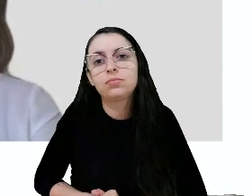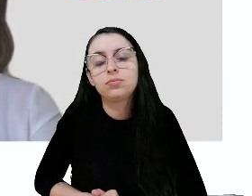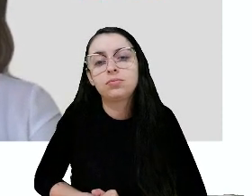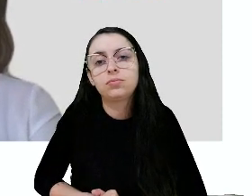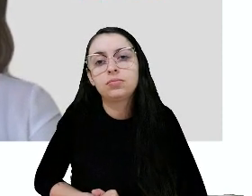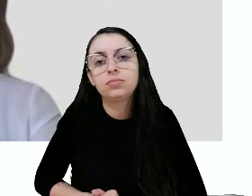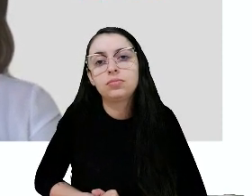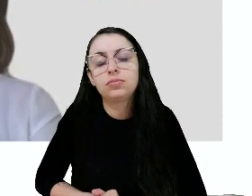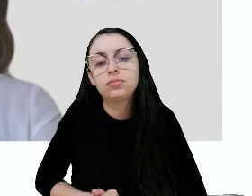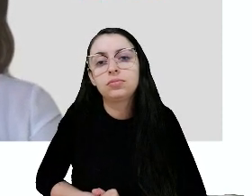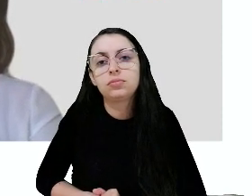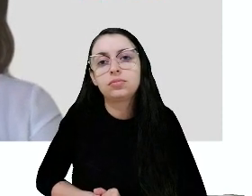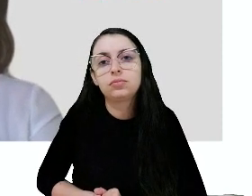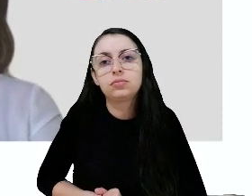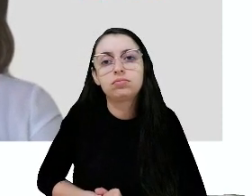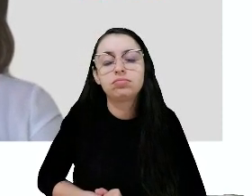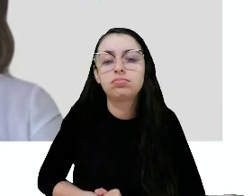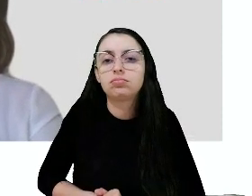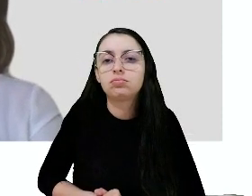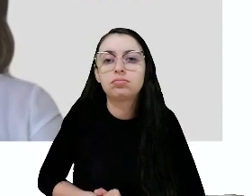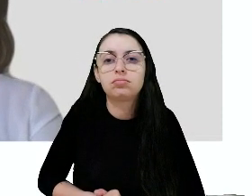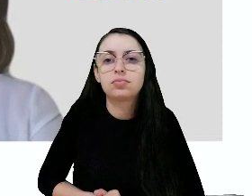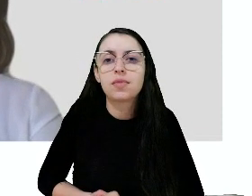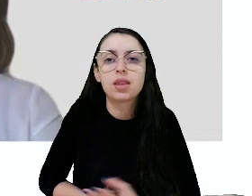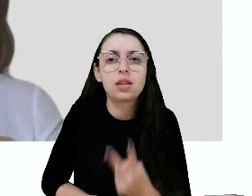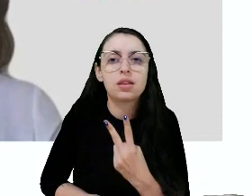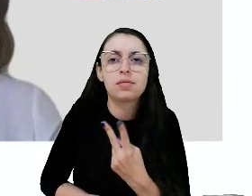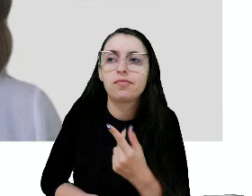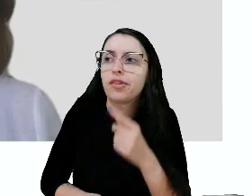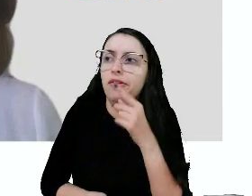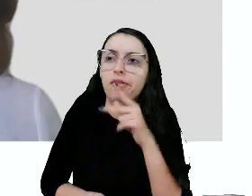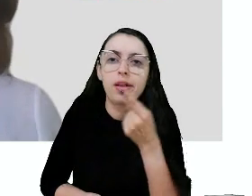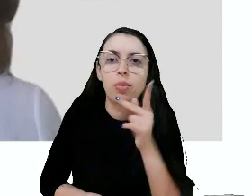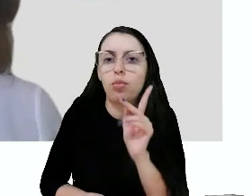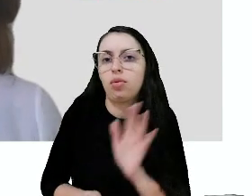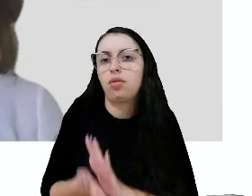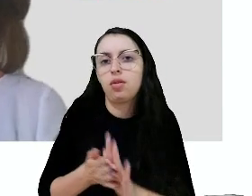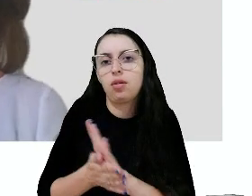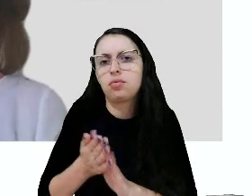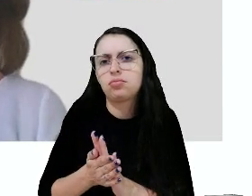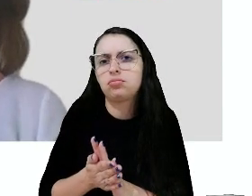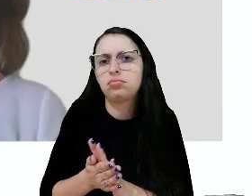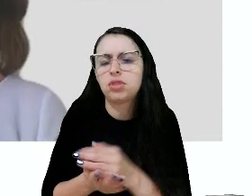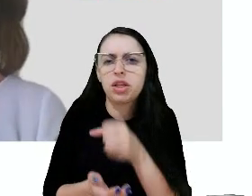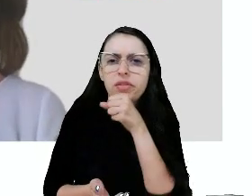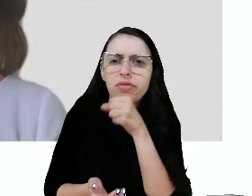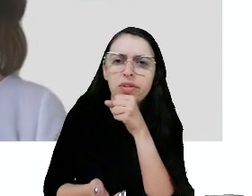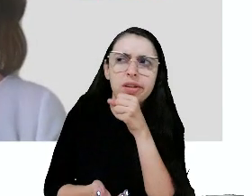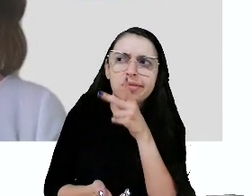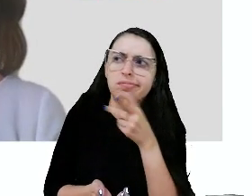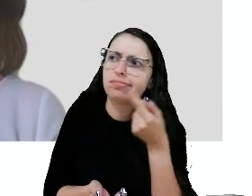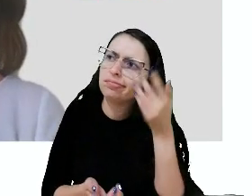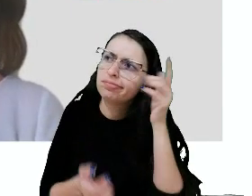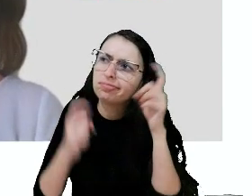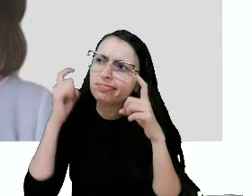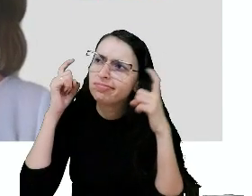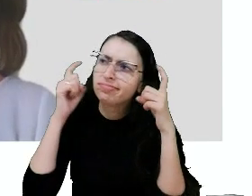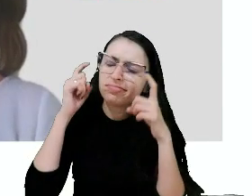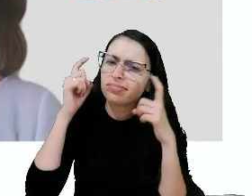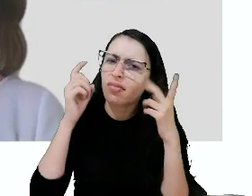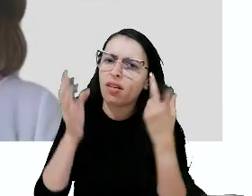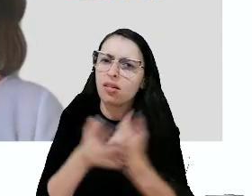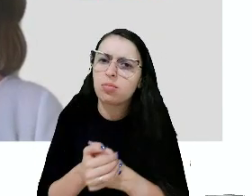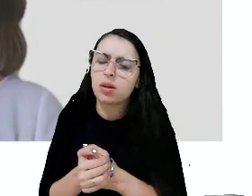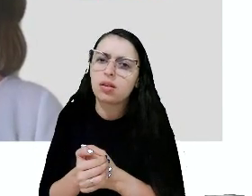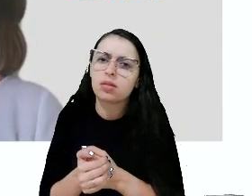grávida, não é? E não falou nada, a avó achou que a menina estava engordando, assim é a história que chega a